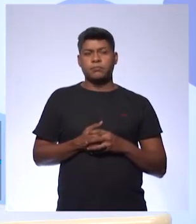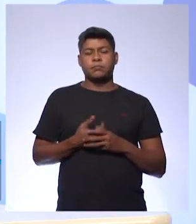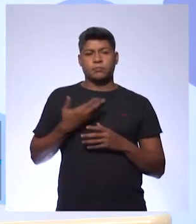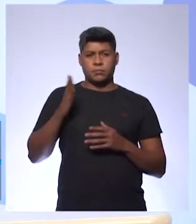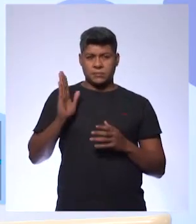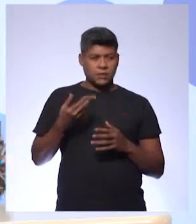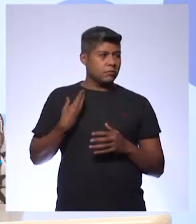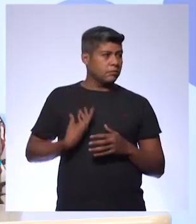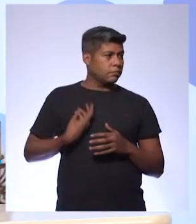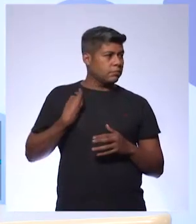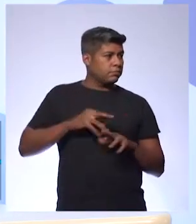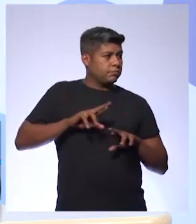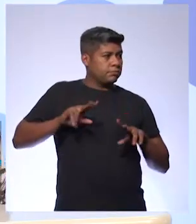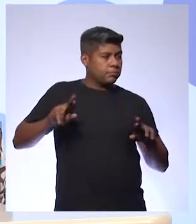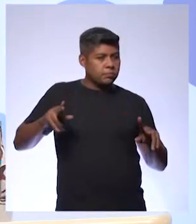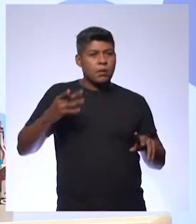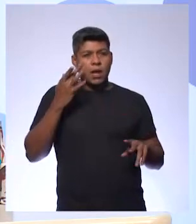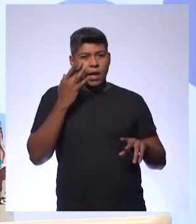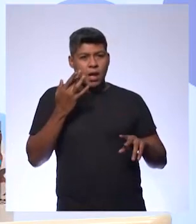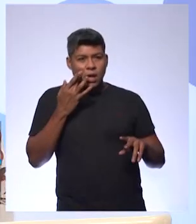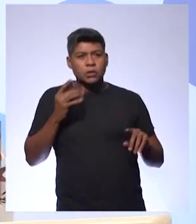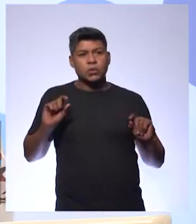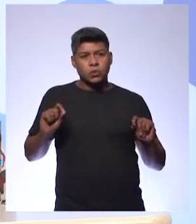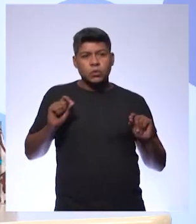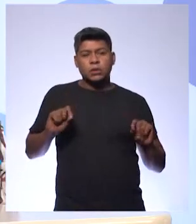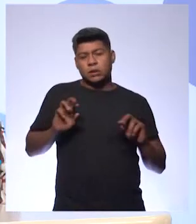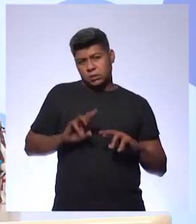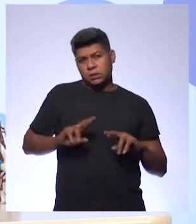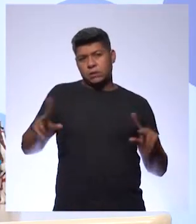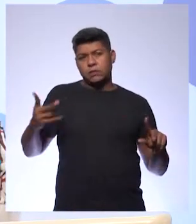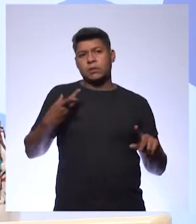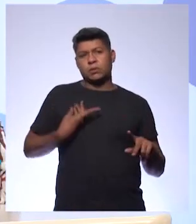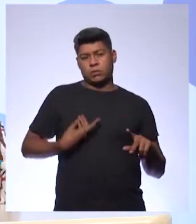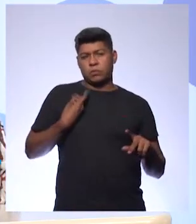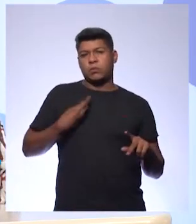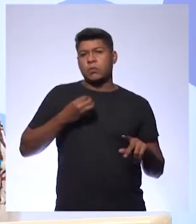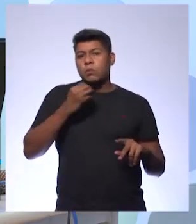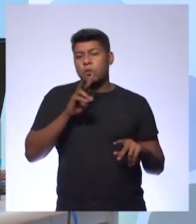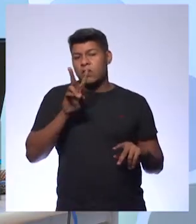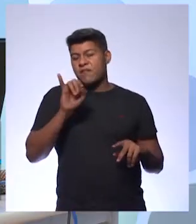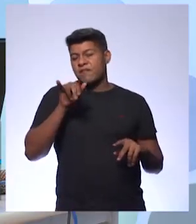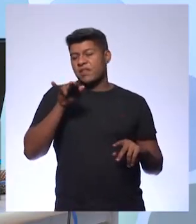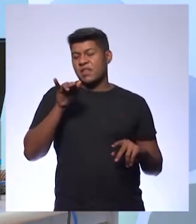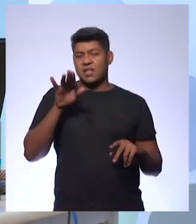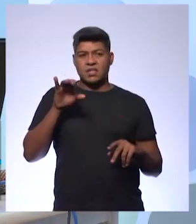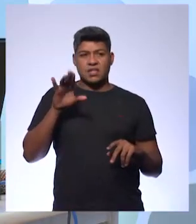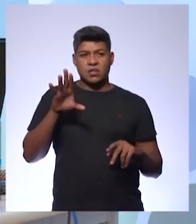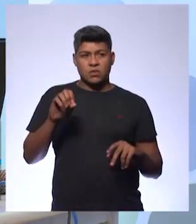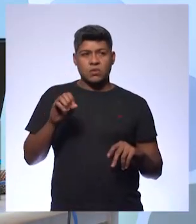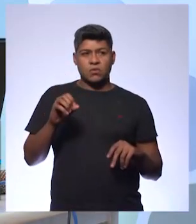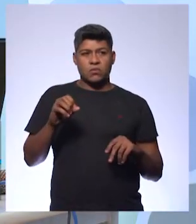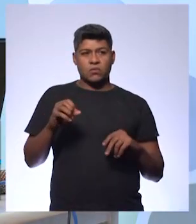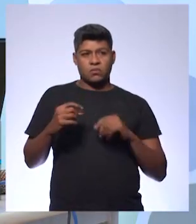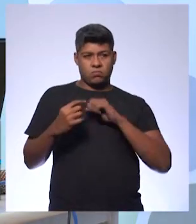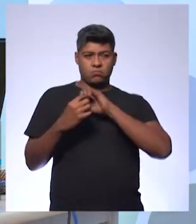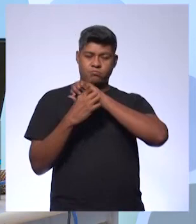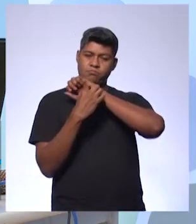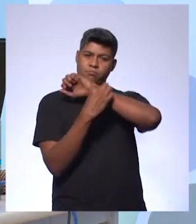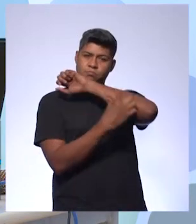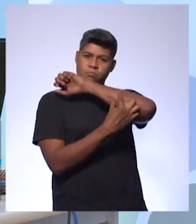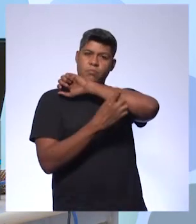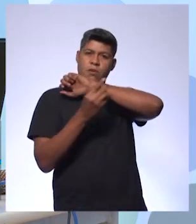por isso ainda, né? Eu acho que já essa inferência já foi boa, né? Olha, o Vinícius, que eu ainda não tatuei, Vinícius, mas